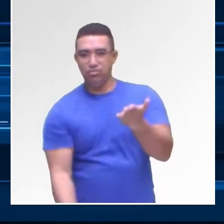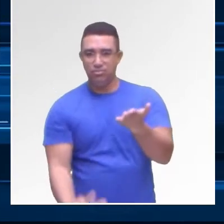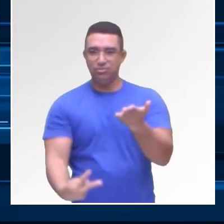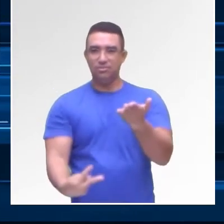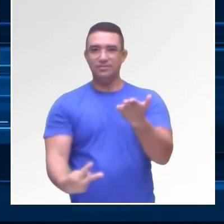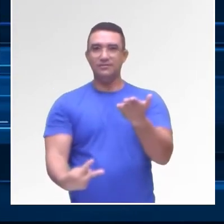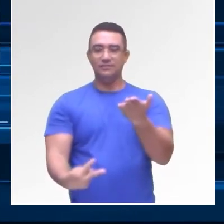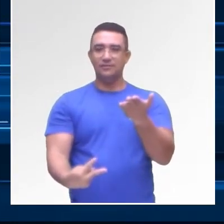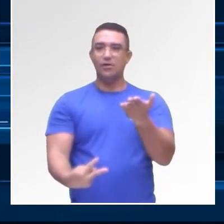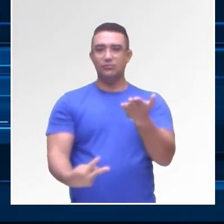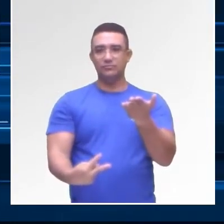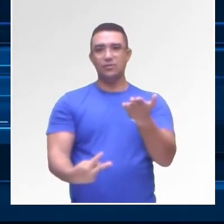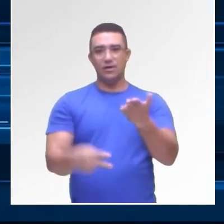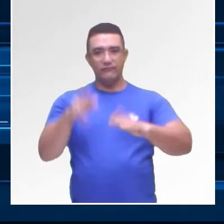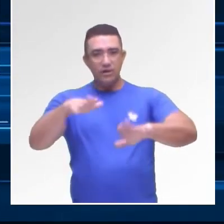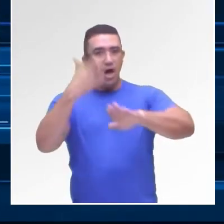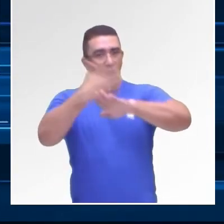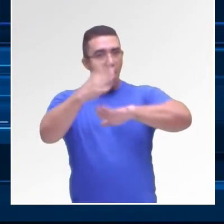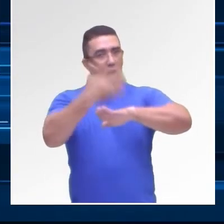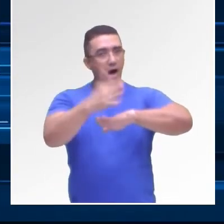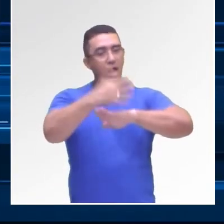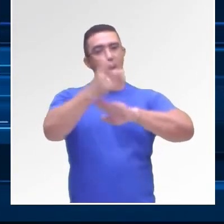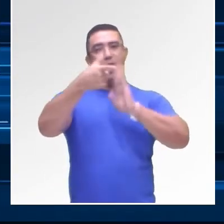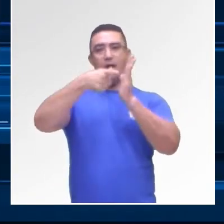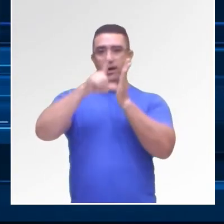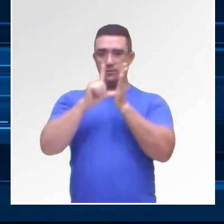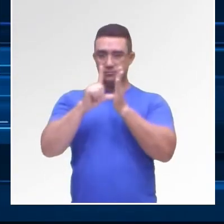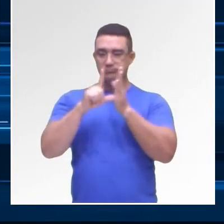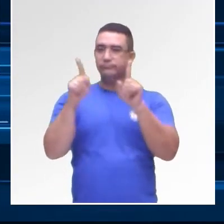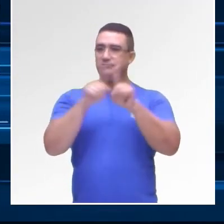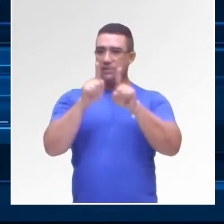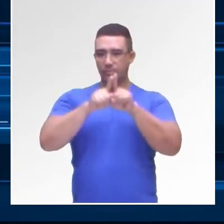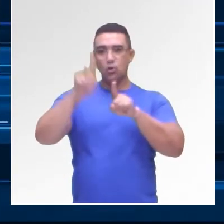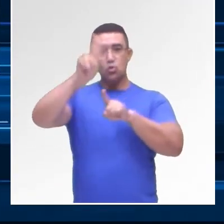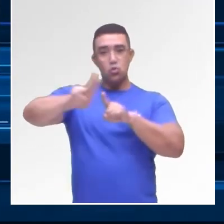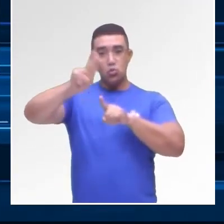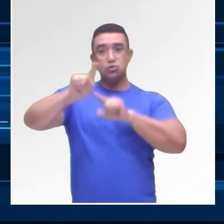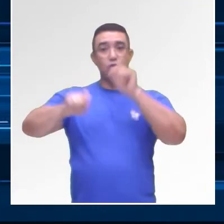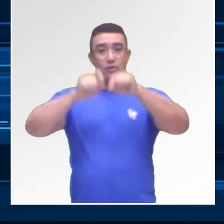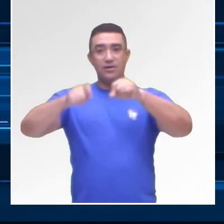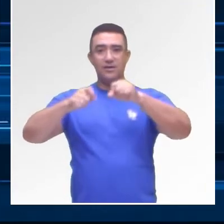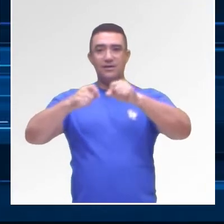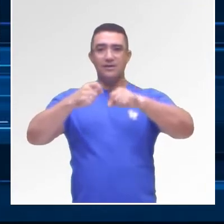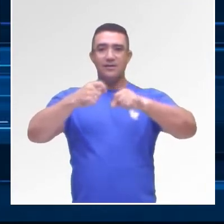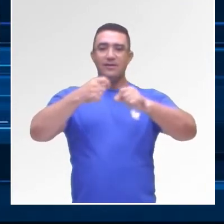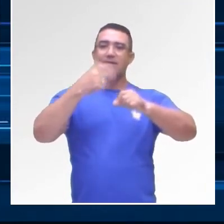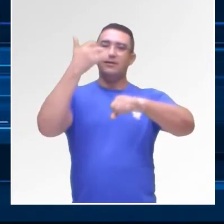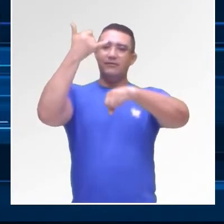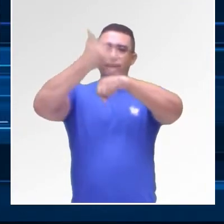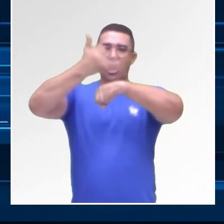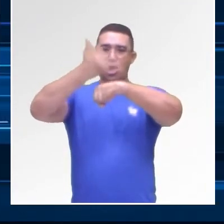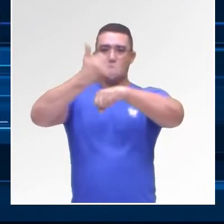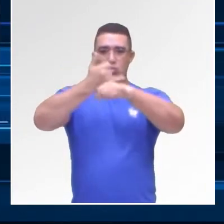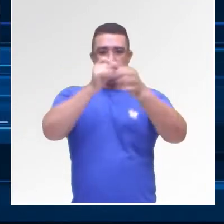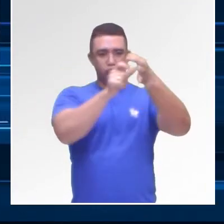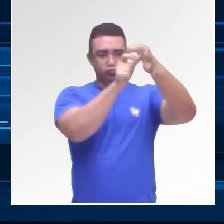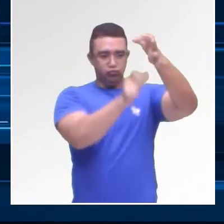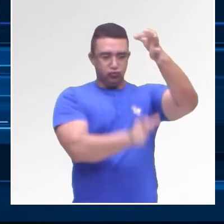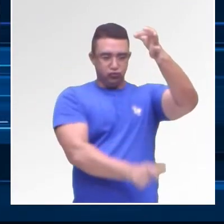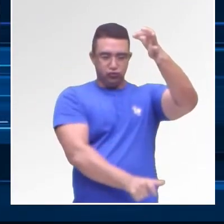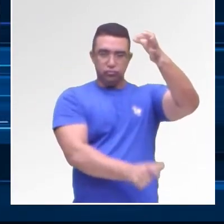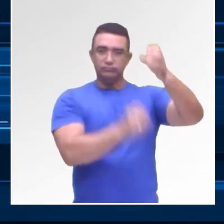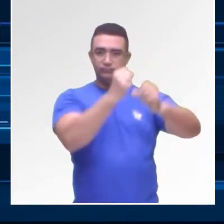bem longo, geralmente feito de alumínio, né, com a pá de plástico. Ela tem